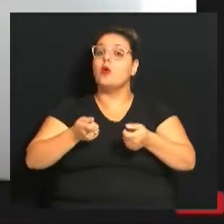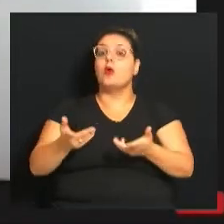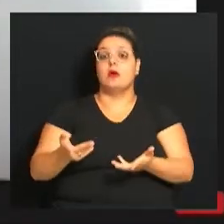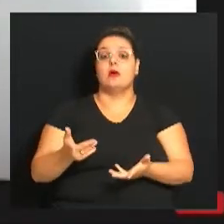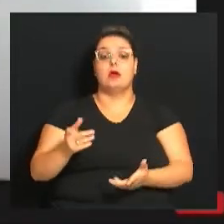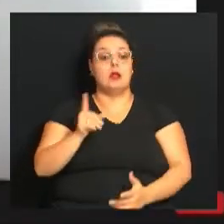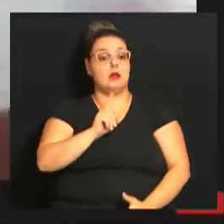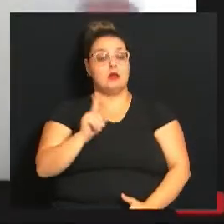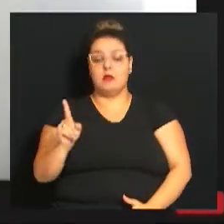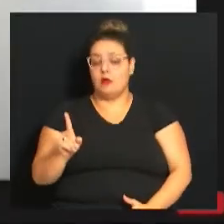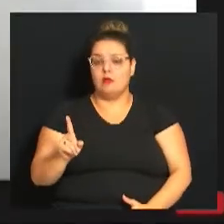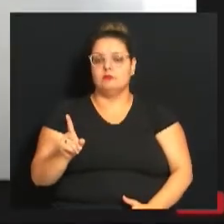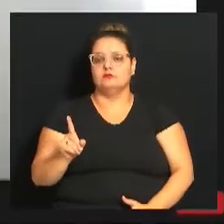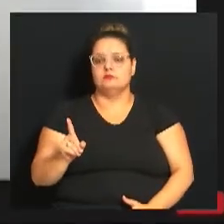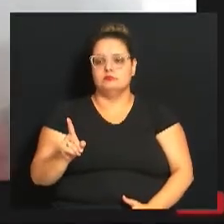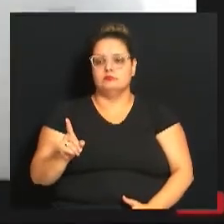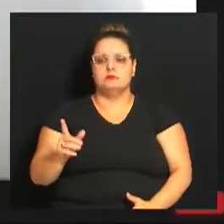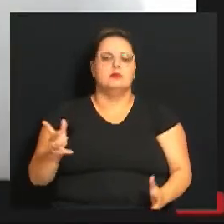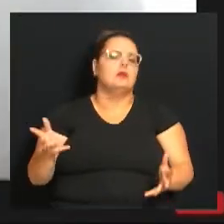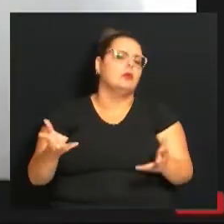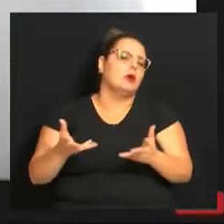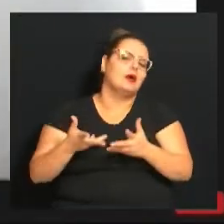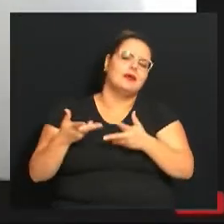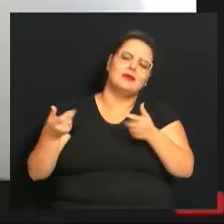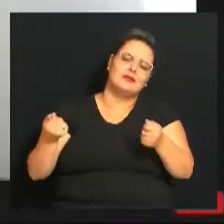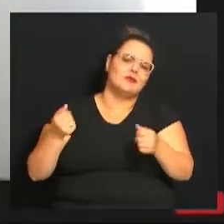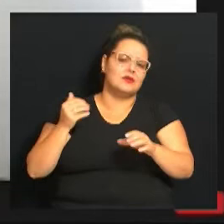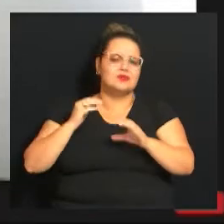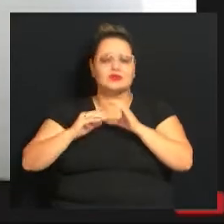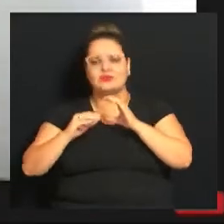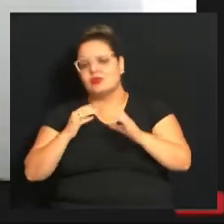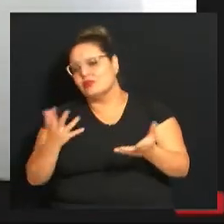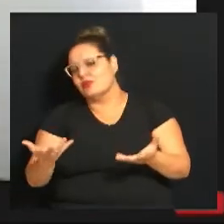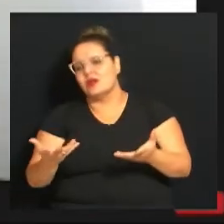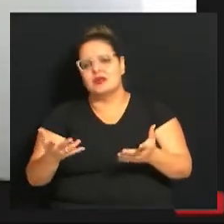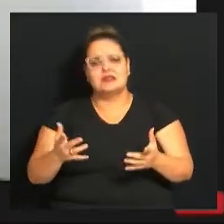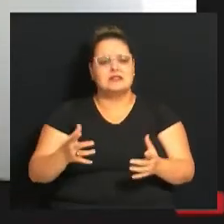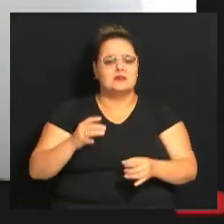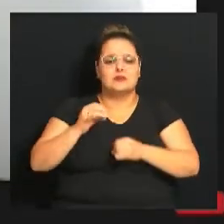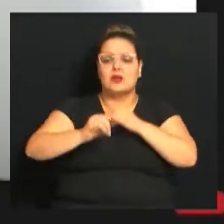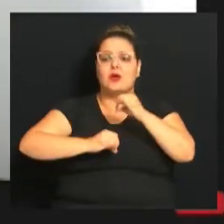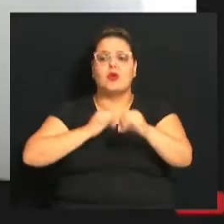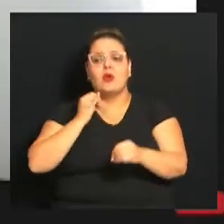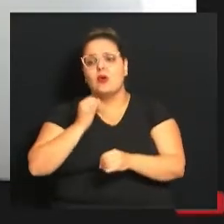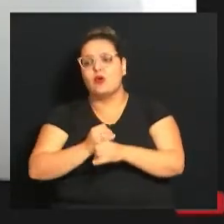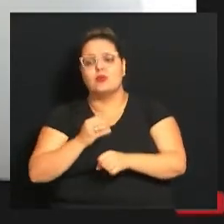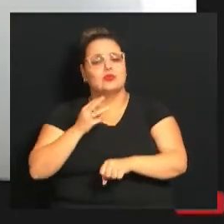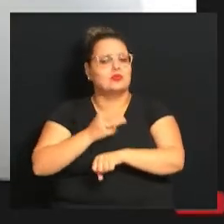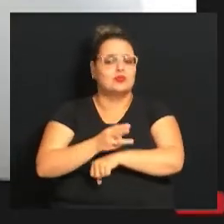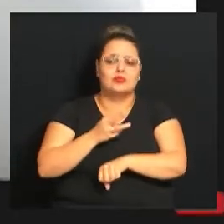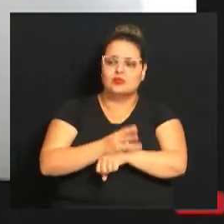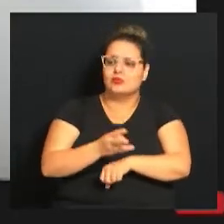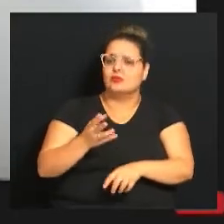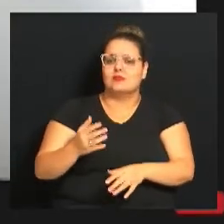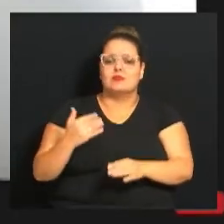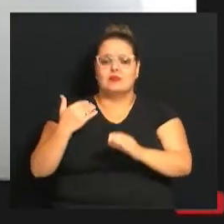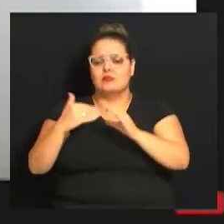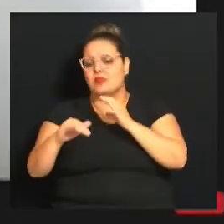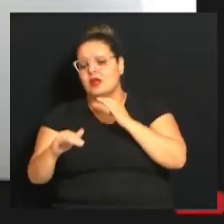que seja maravilhoso esse mundo da comunicação, que está sempre conectado, a gente está sempre ou no WhatsApp, ou mandando mensagem, ou